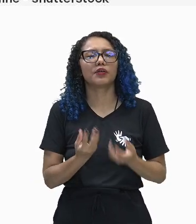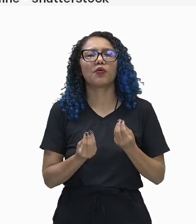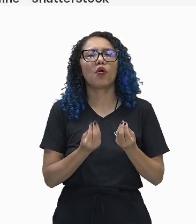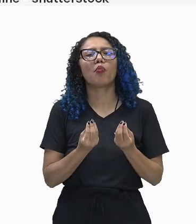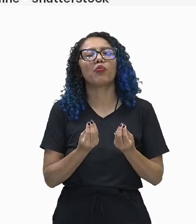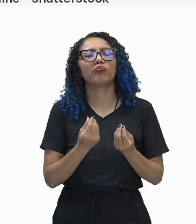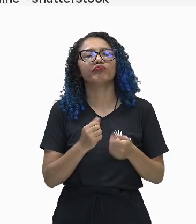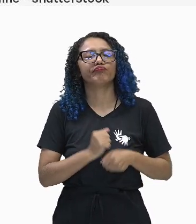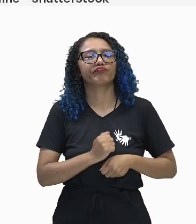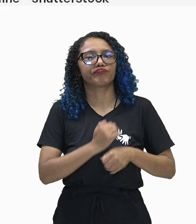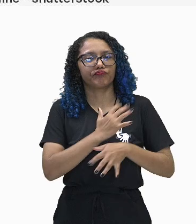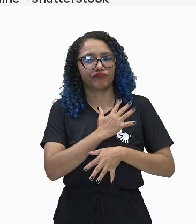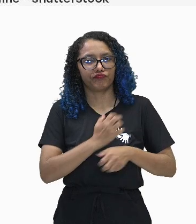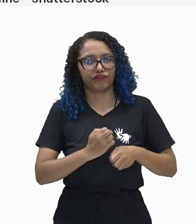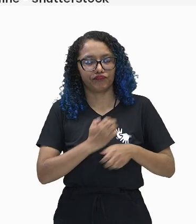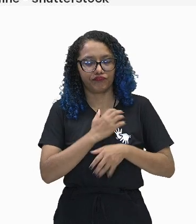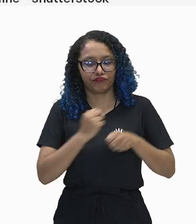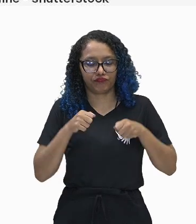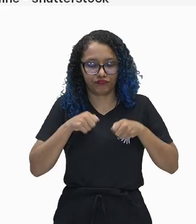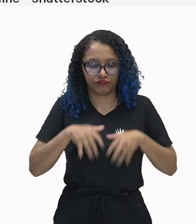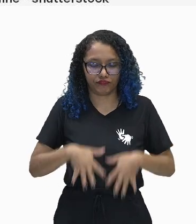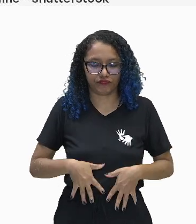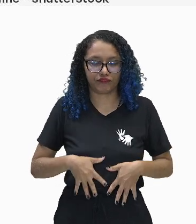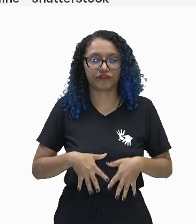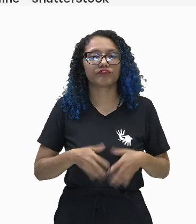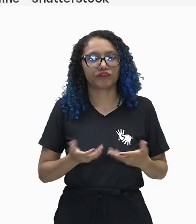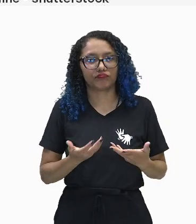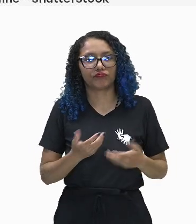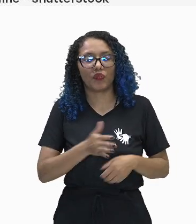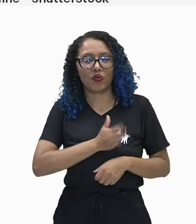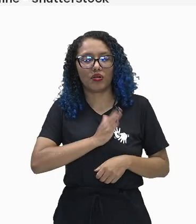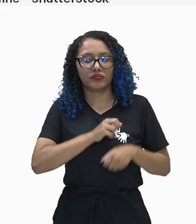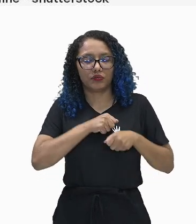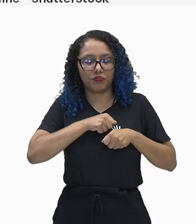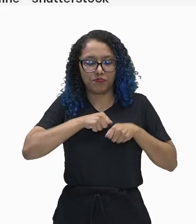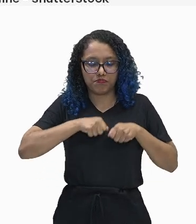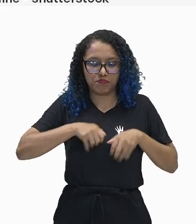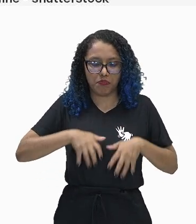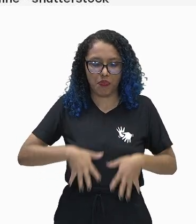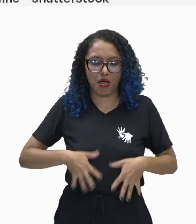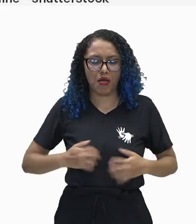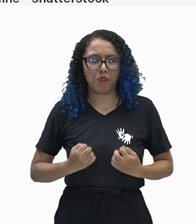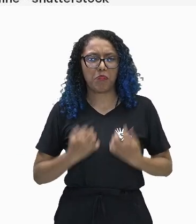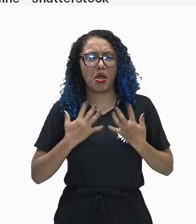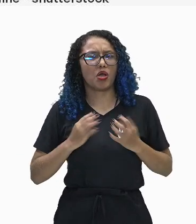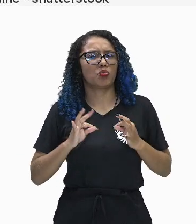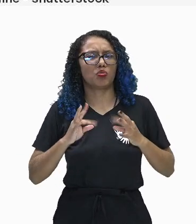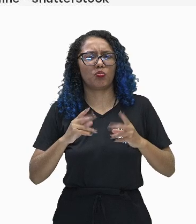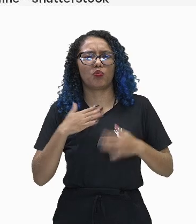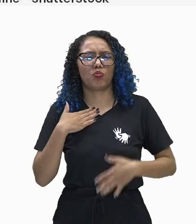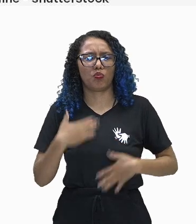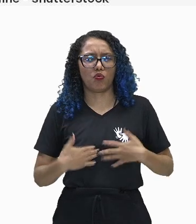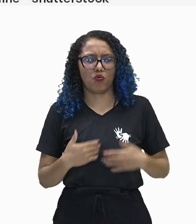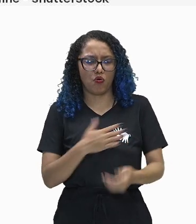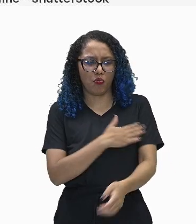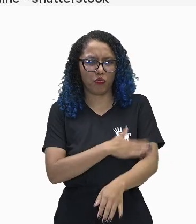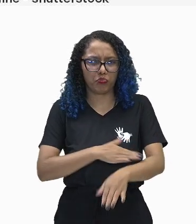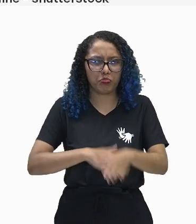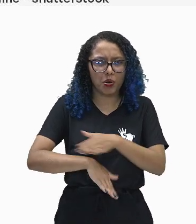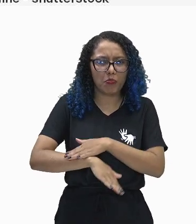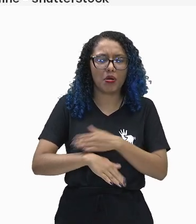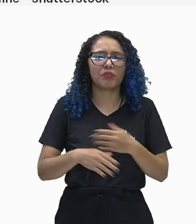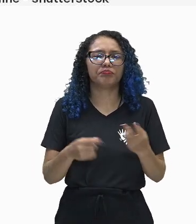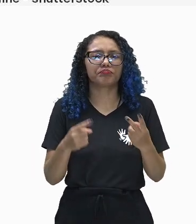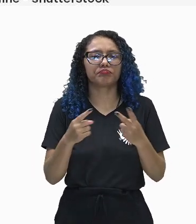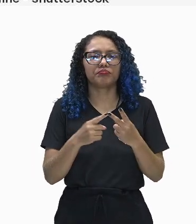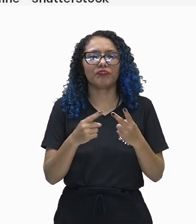artérias e ele é bombeado do coração para os tecidos do corpo. Já o sangue venoso, ele